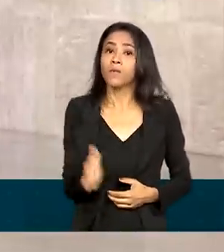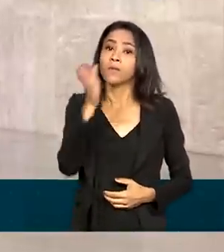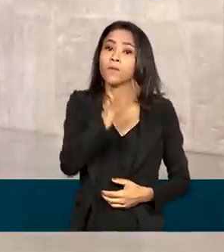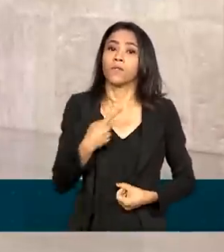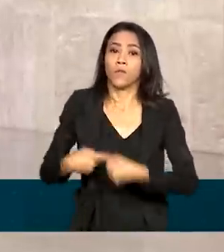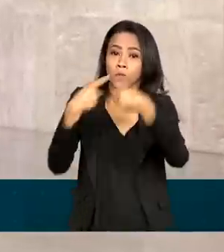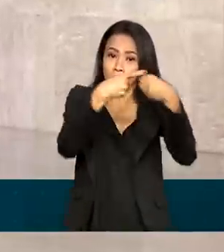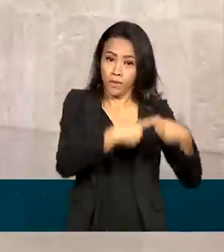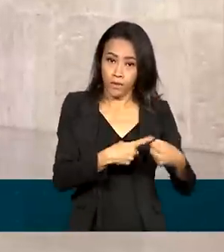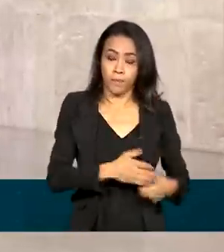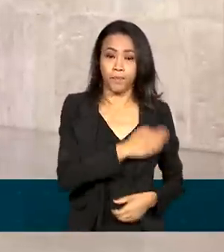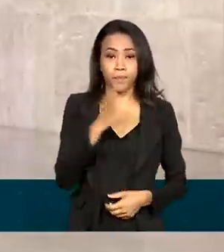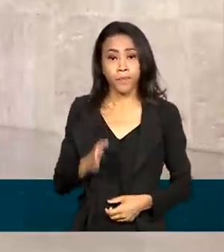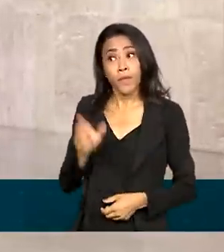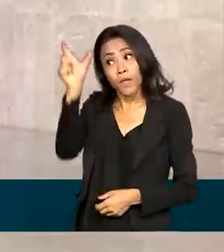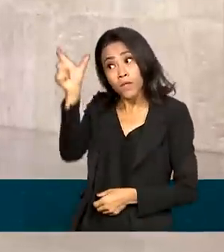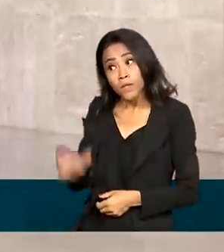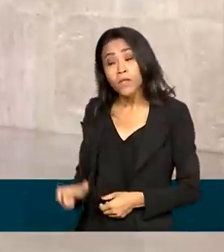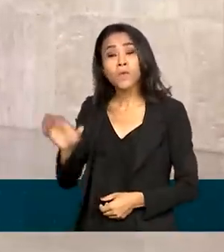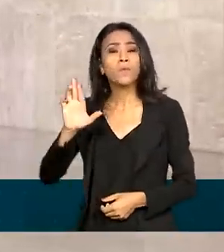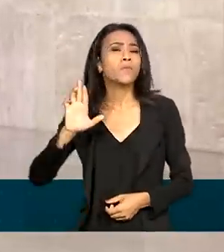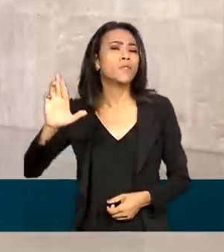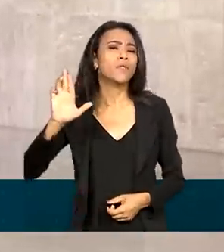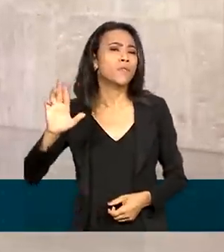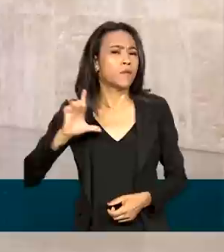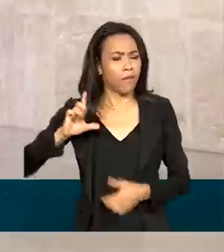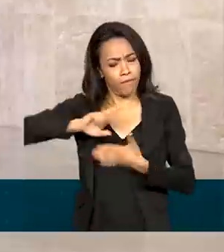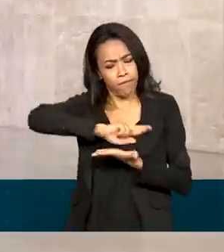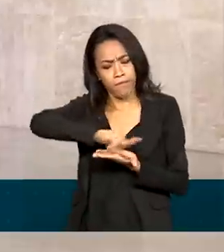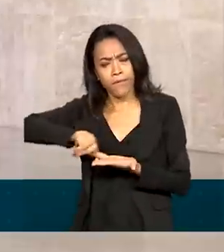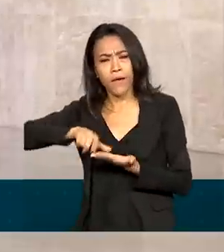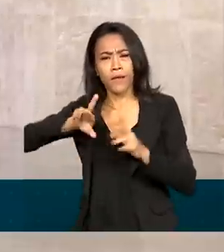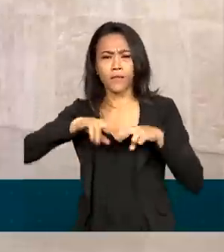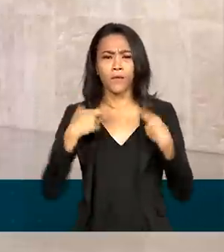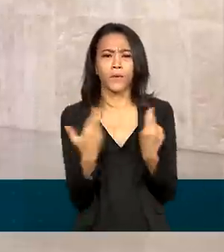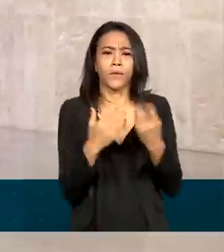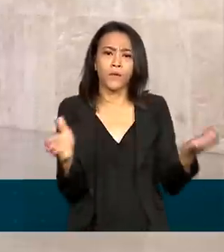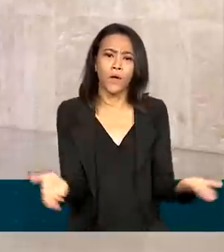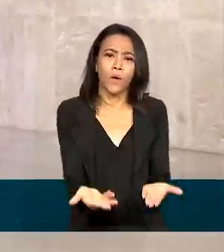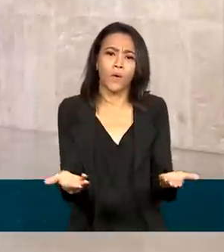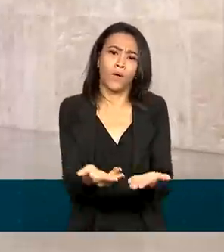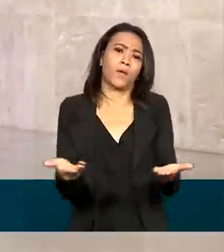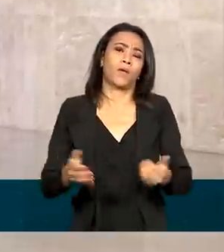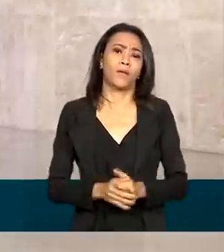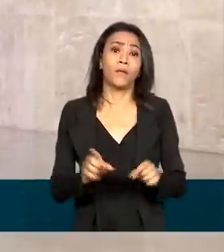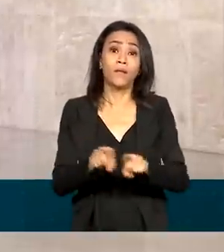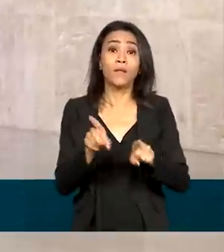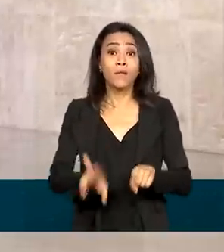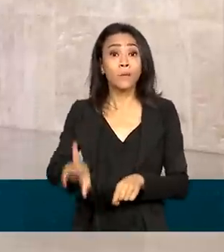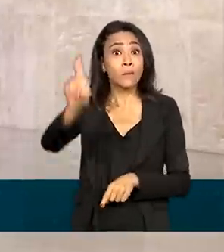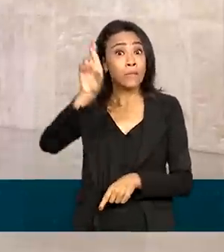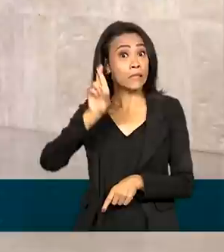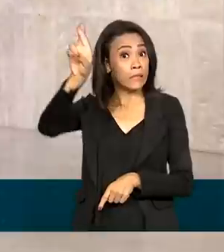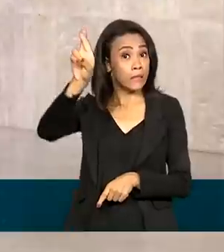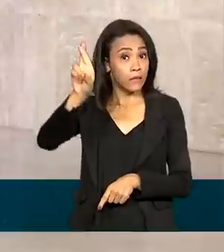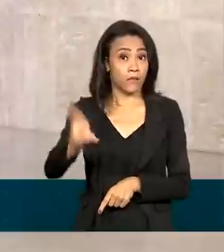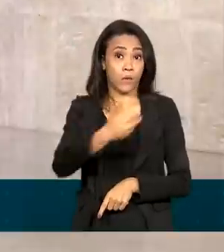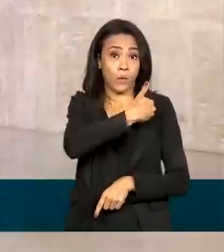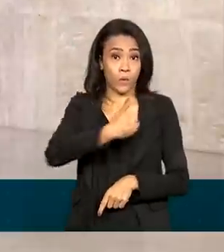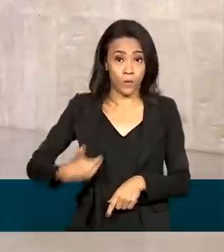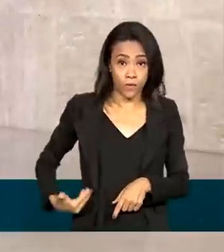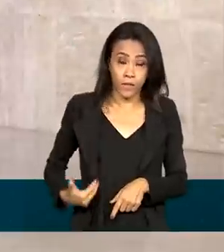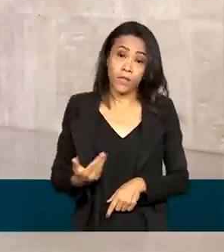quanto a agenda do presidente Lula para hoje Renata ele tem várias reuniões né com os ministros e também com líderes do Governo na Câmara